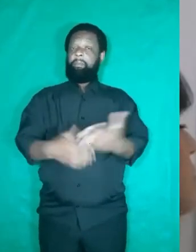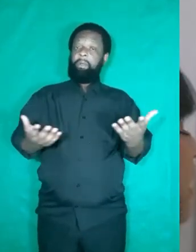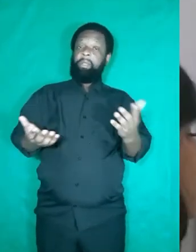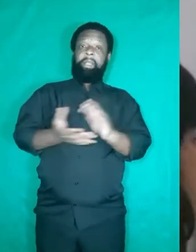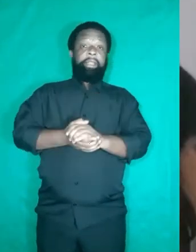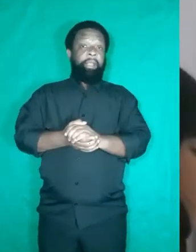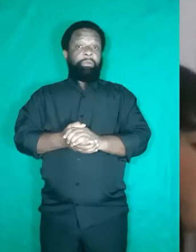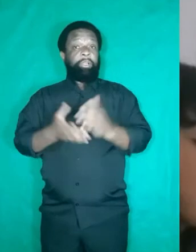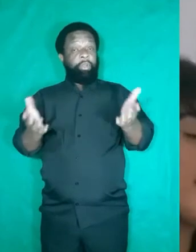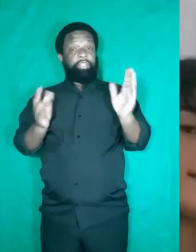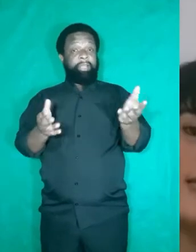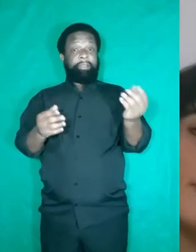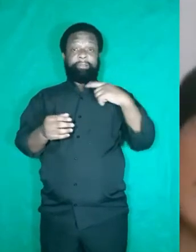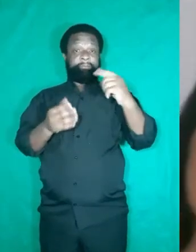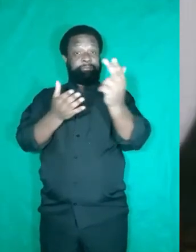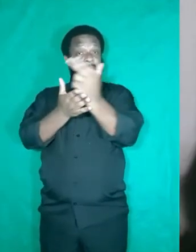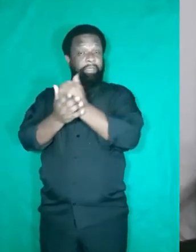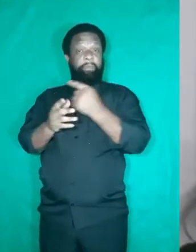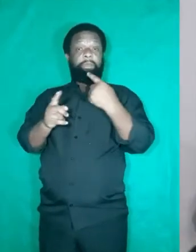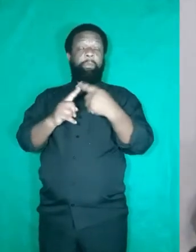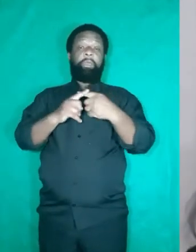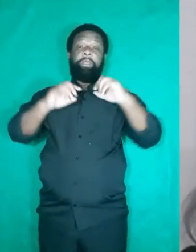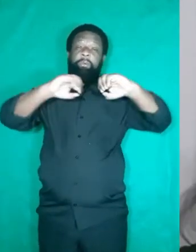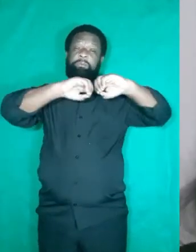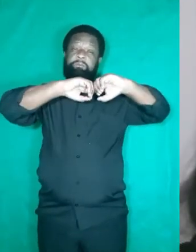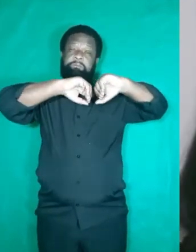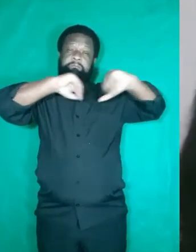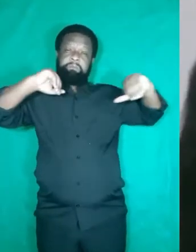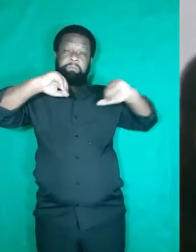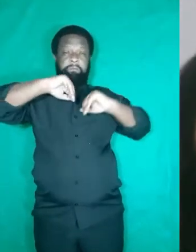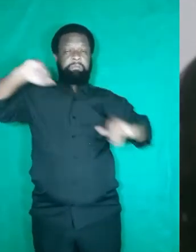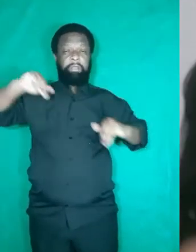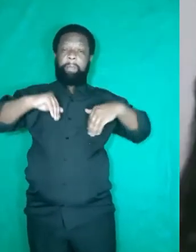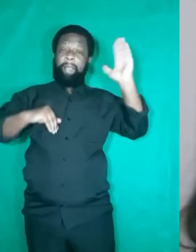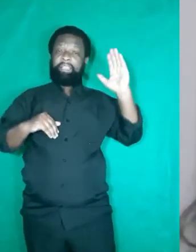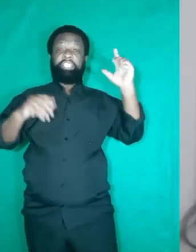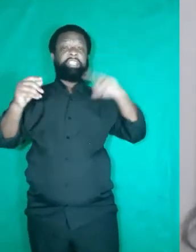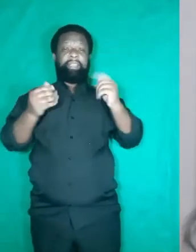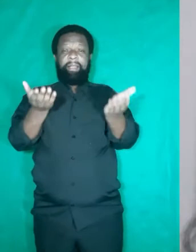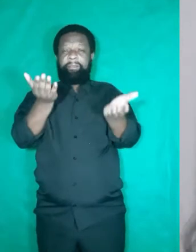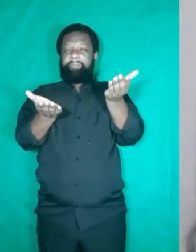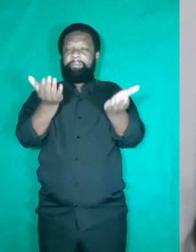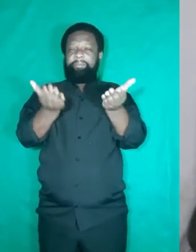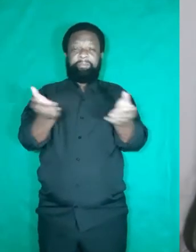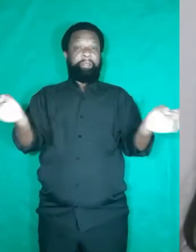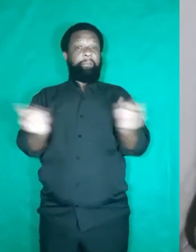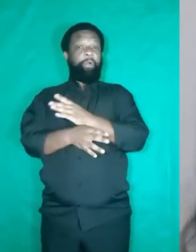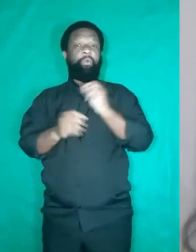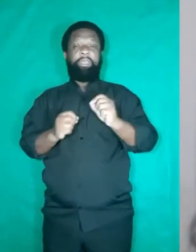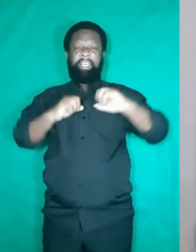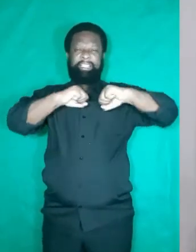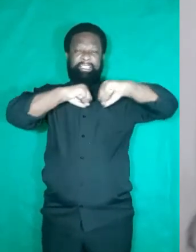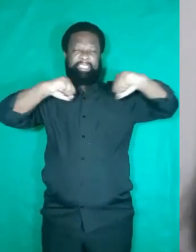Bom, pessoal, então eu já coloquei assim porque é a maior distância possível, fornecendo maior estabilidade, ou seja,